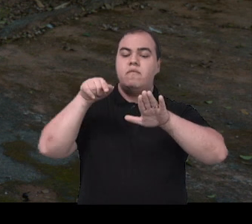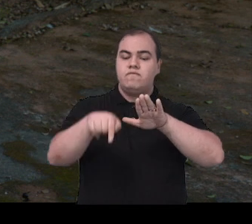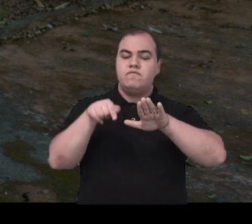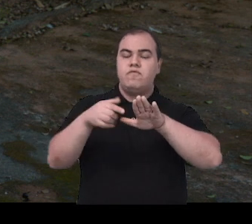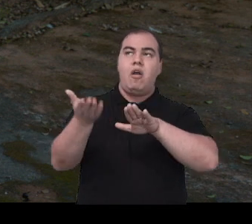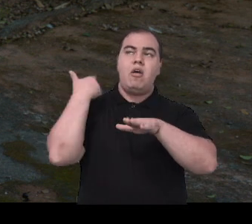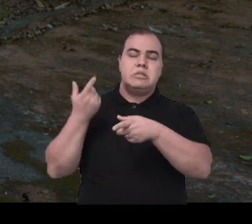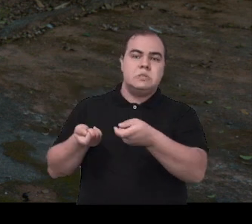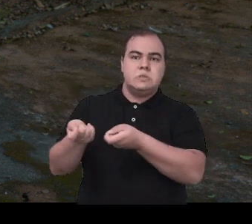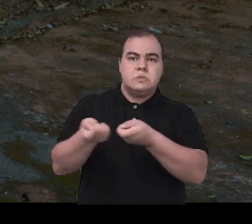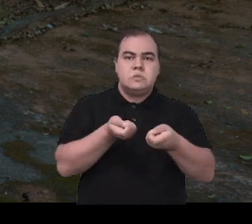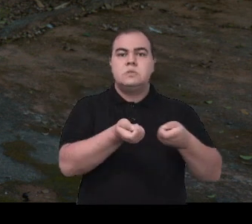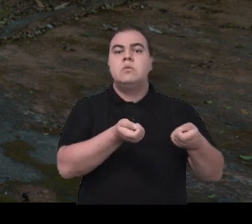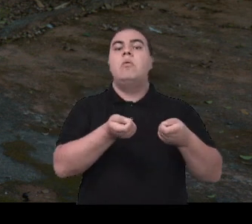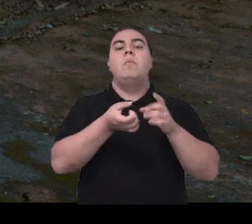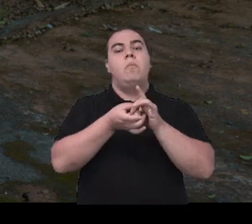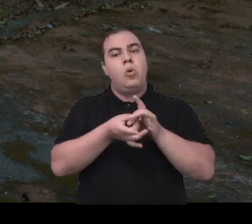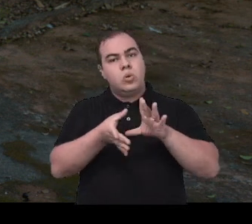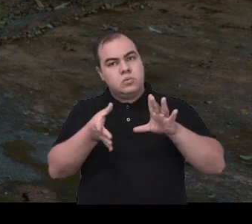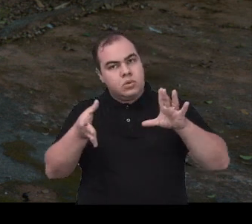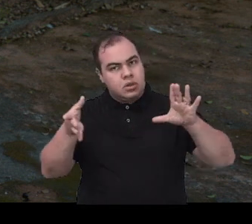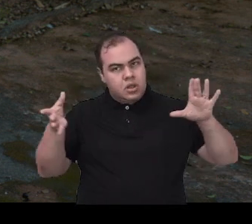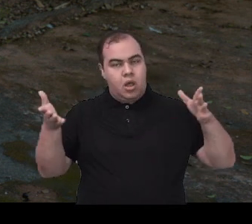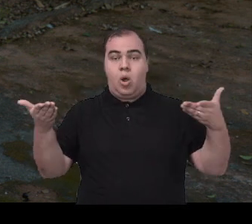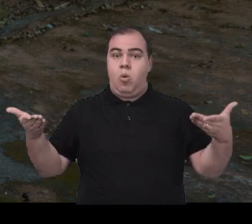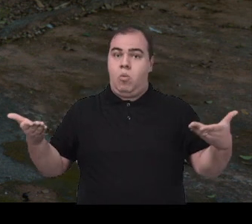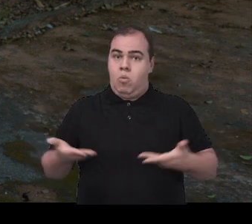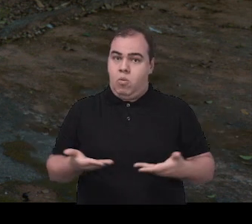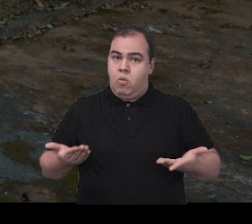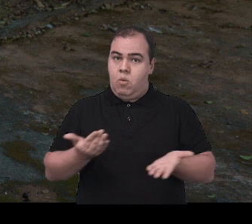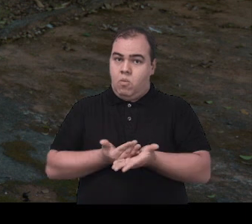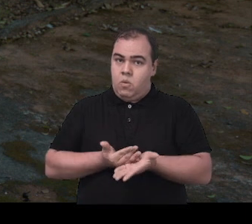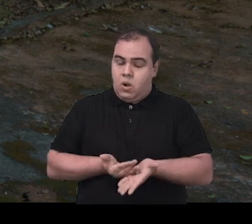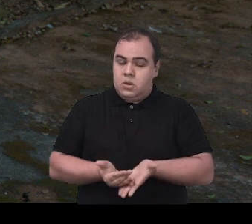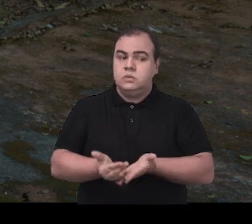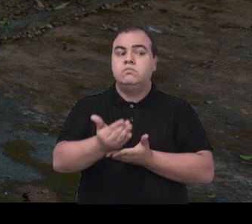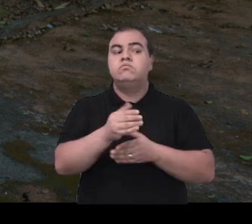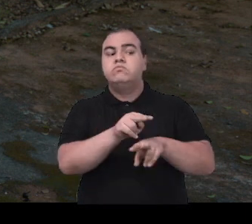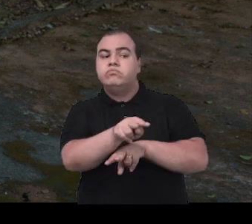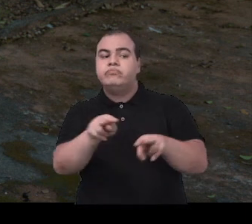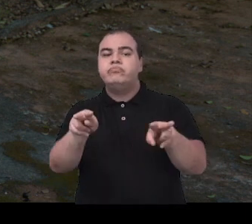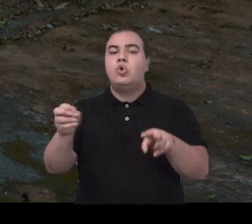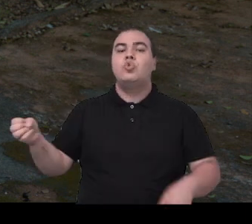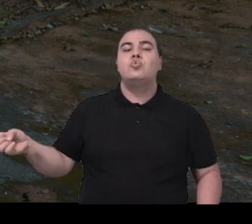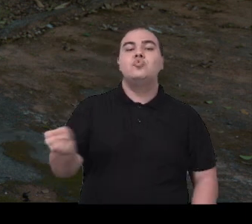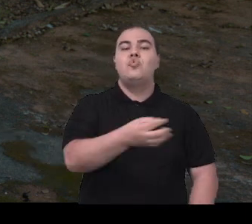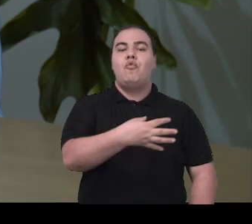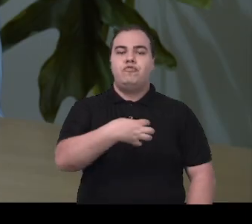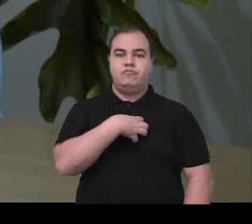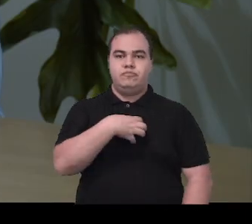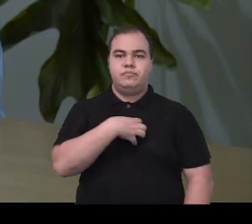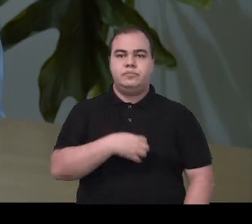instituição anteriormente que possibilitaram o início do que eu vejo ser um novo